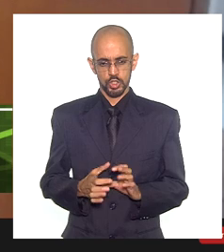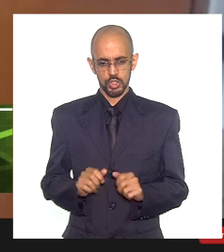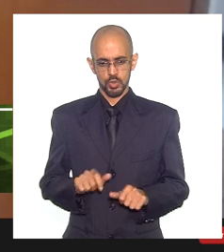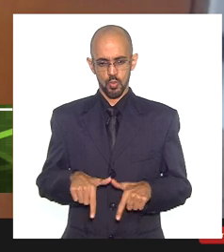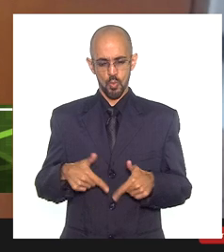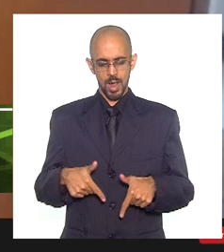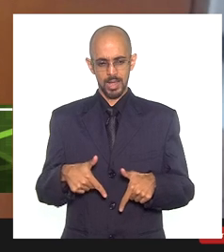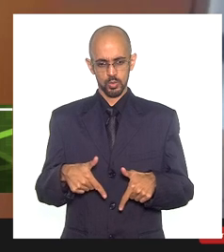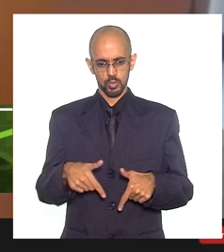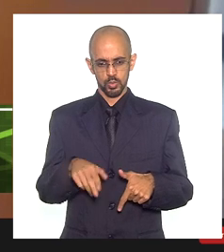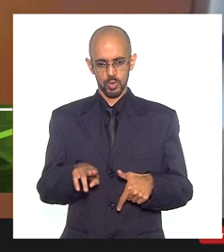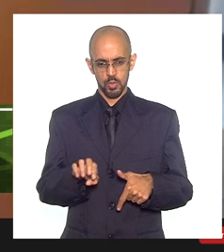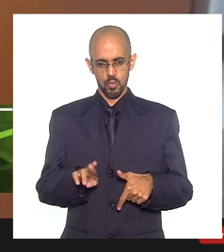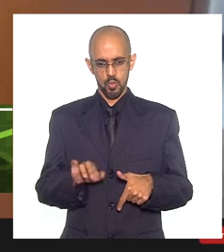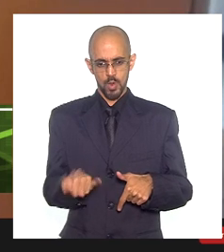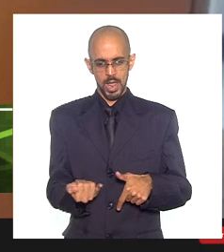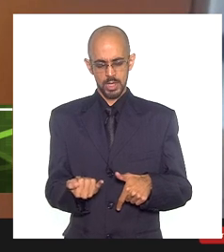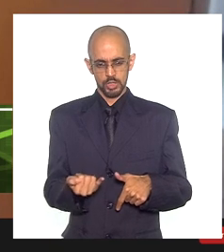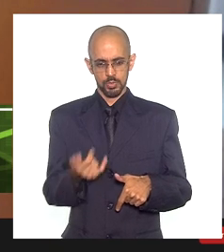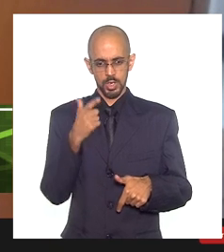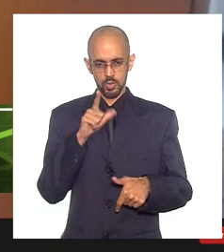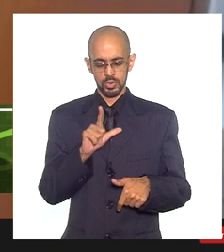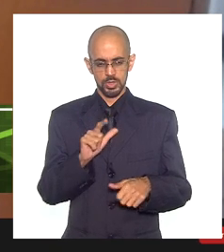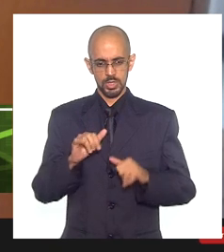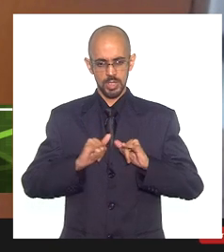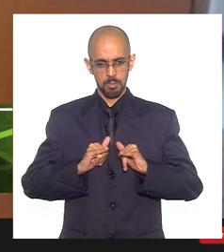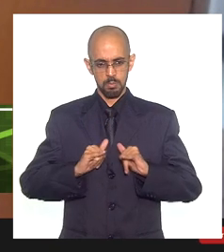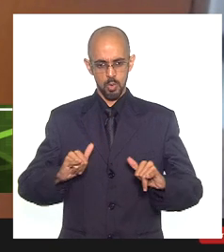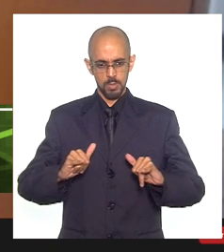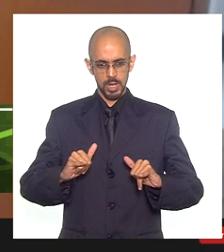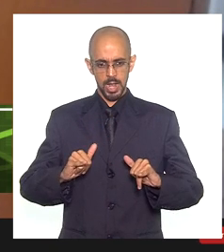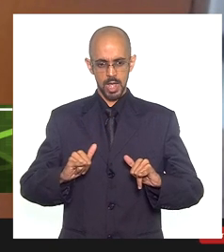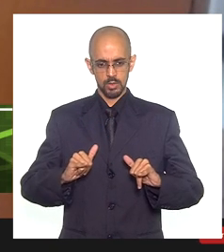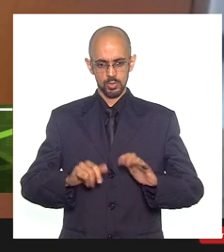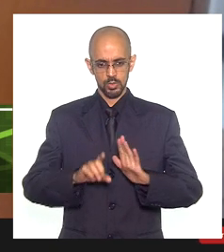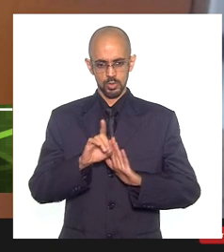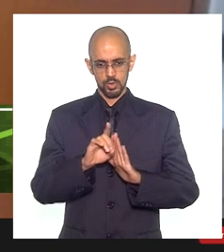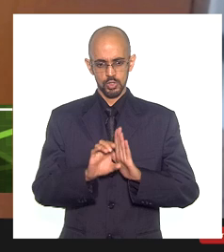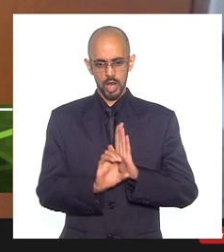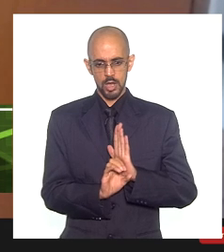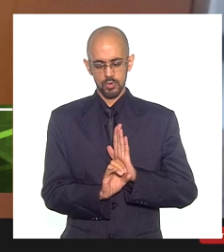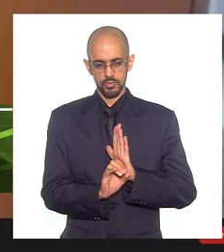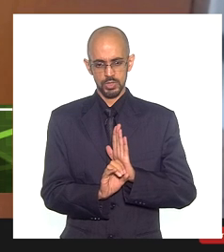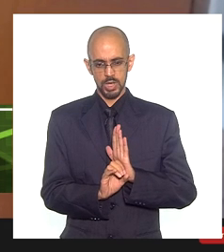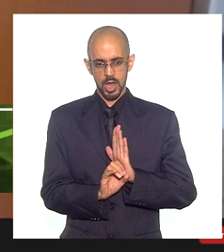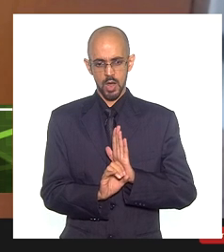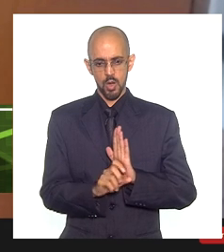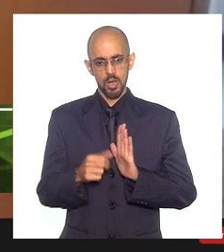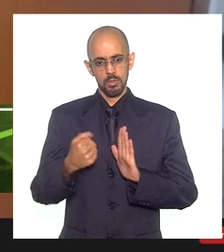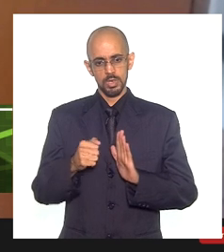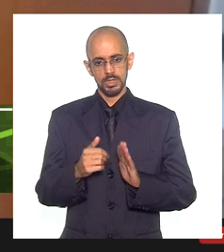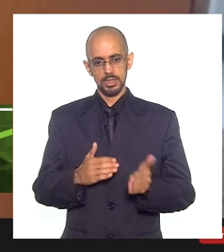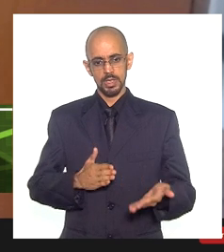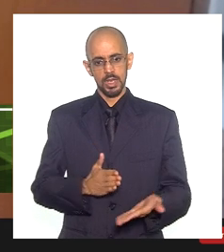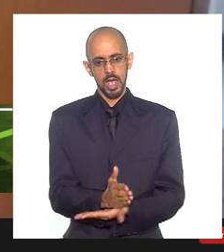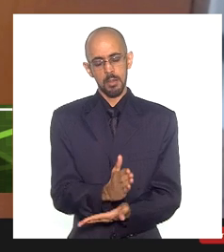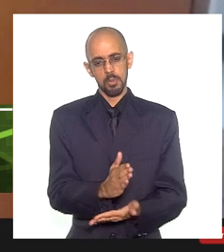para ser publicado no diário oficial passa pelo crivo da Casa Civil.